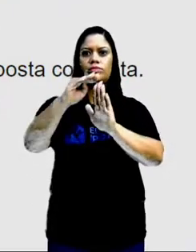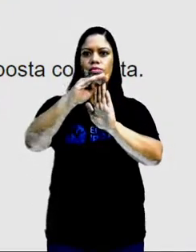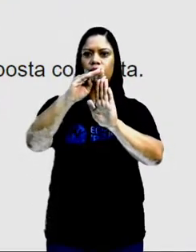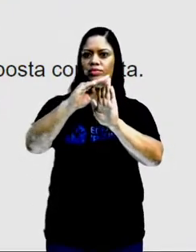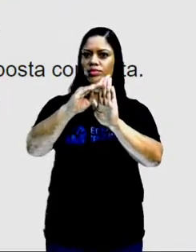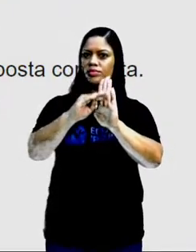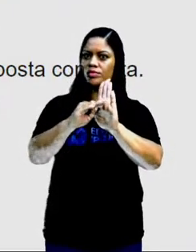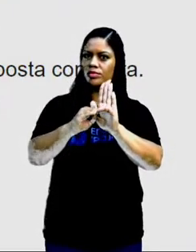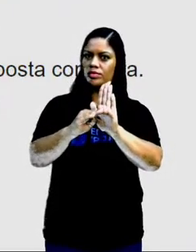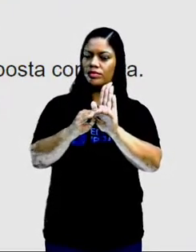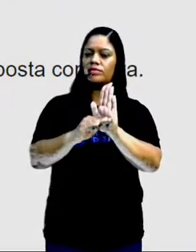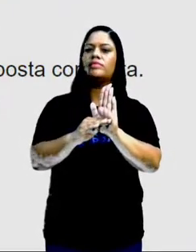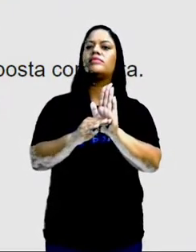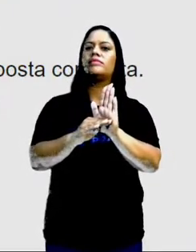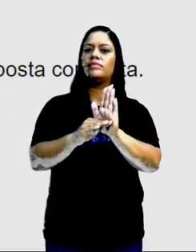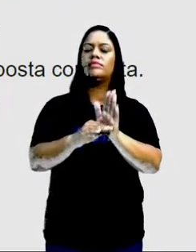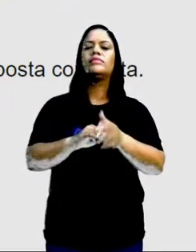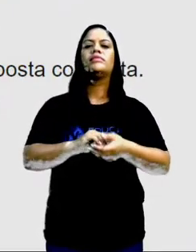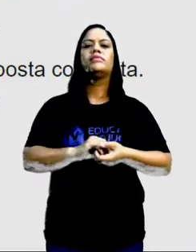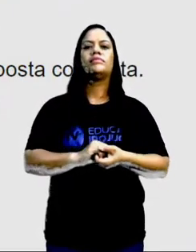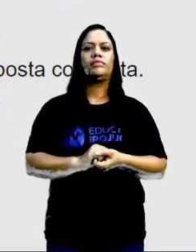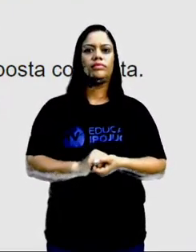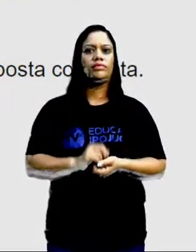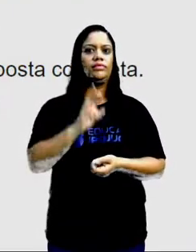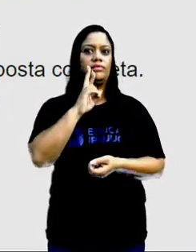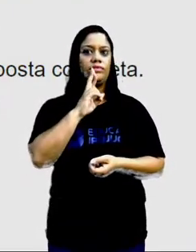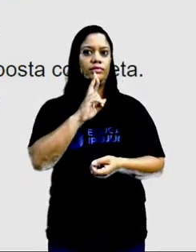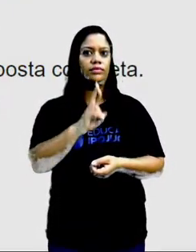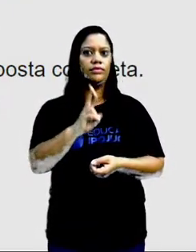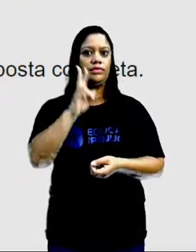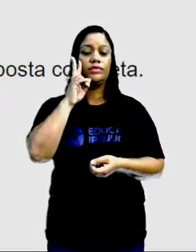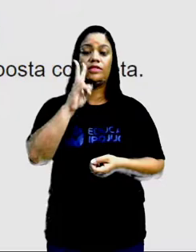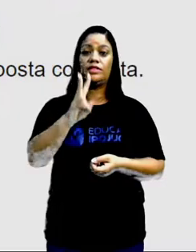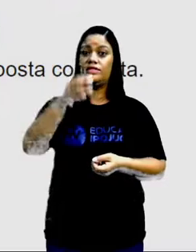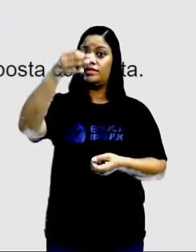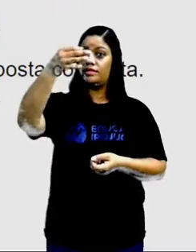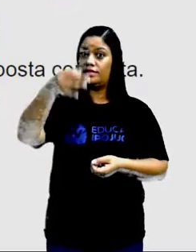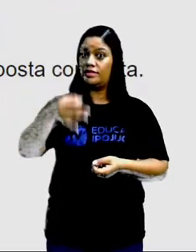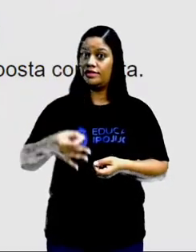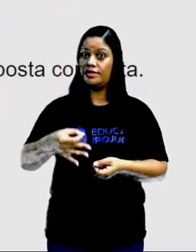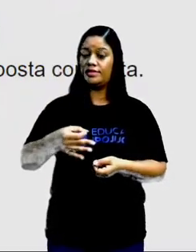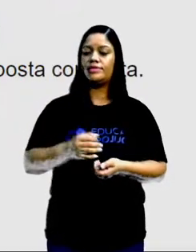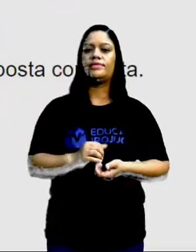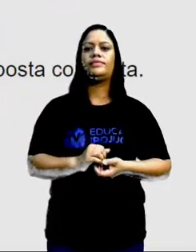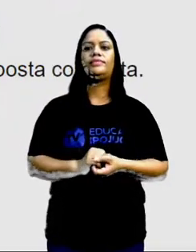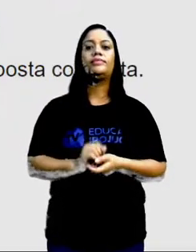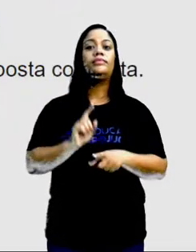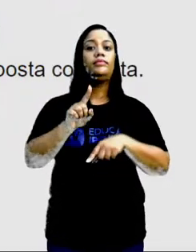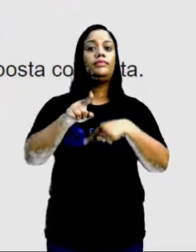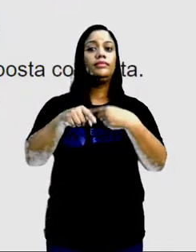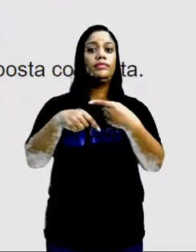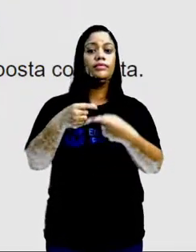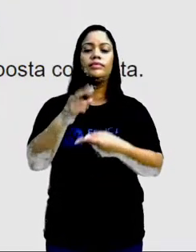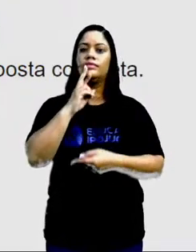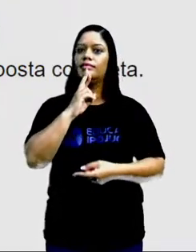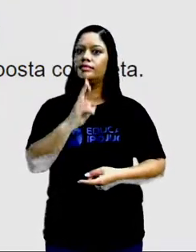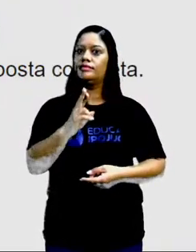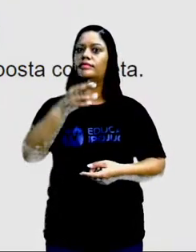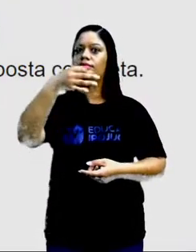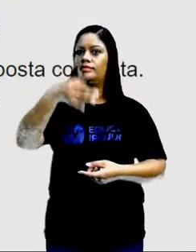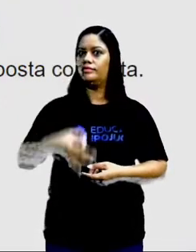continha, fazer a correção do resultado para ver se está correto, para poder botar a